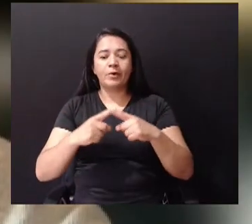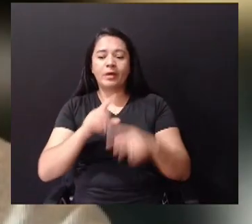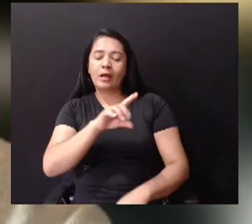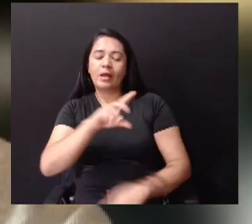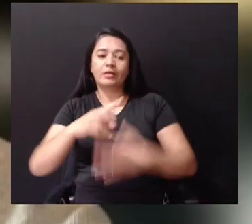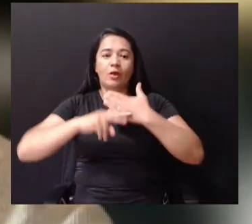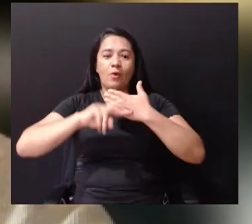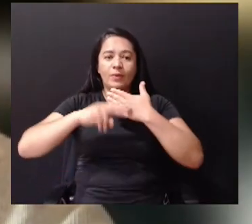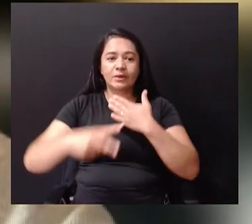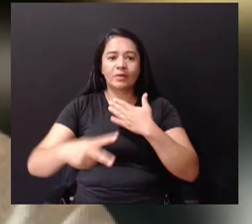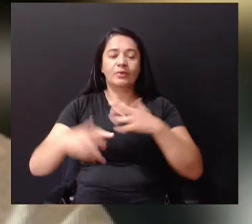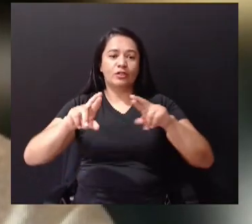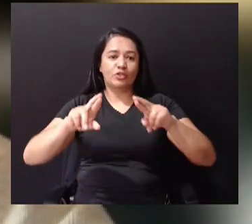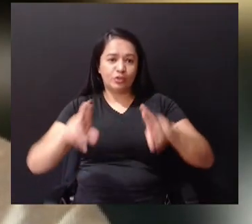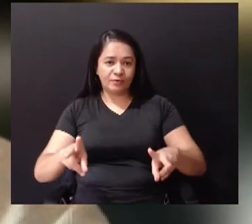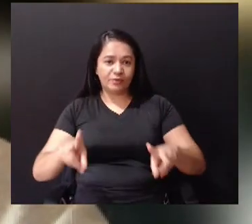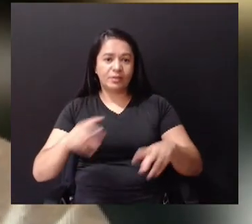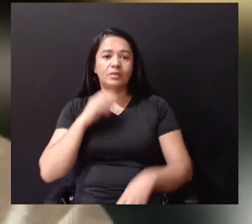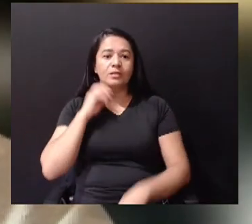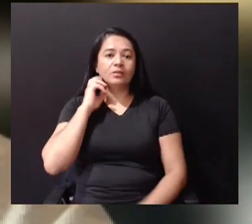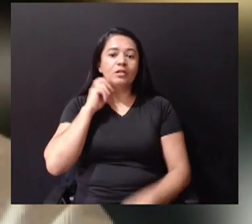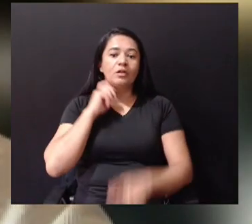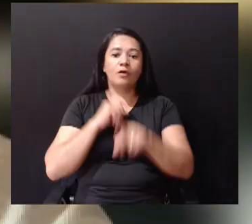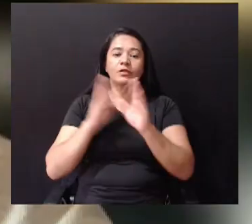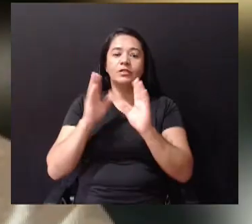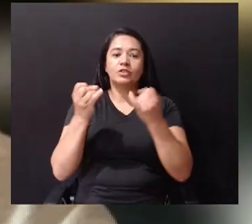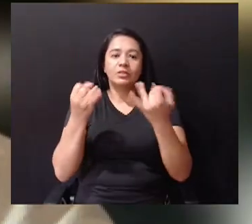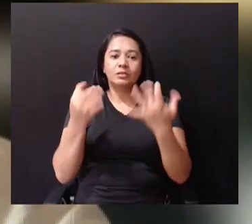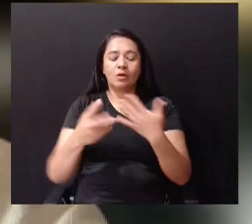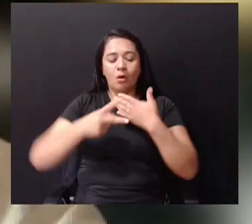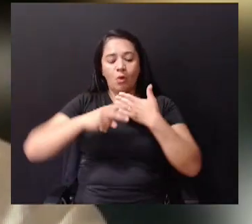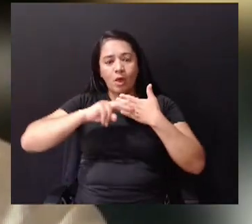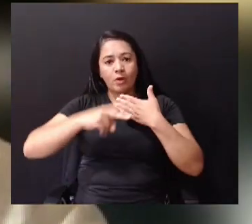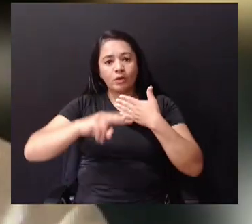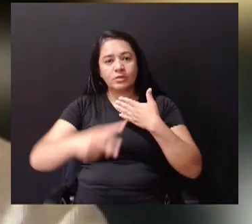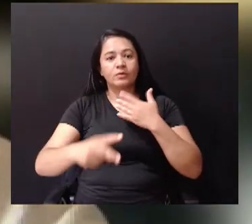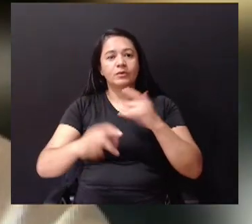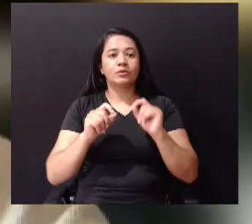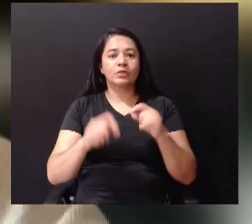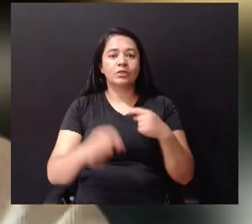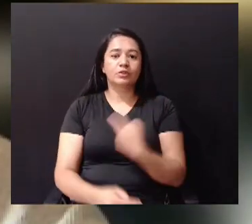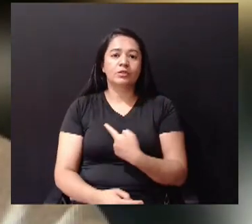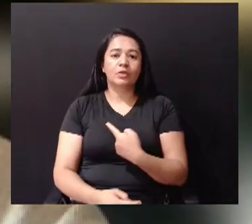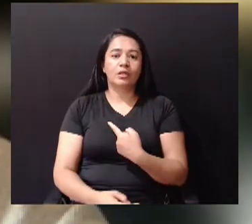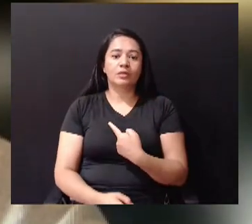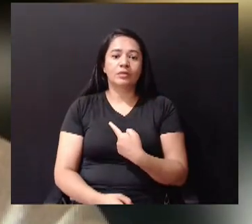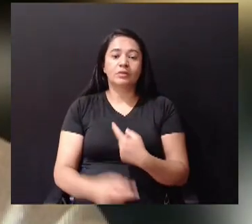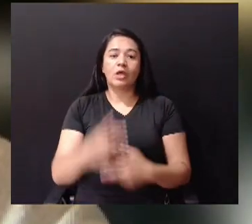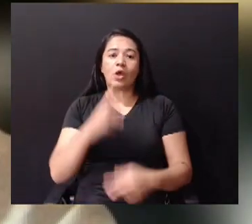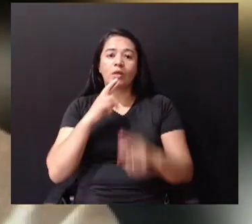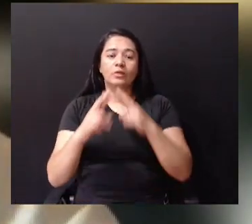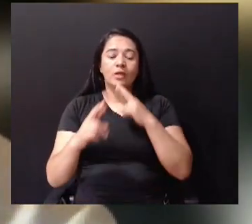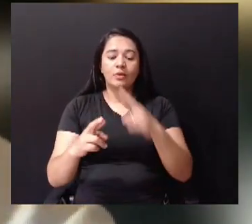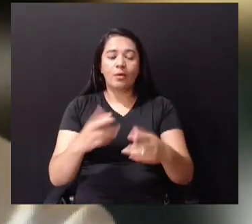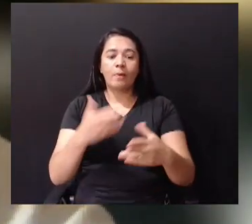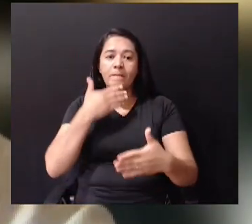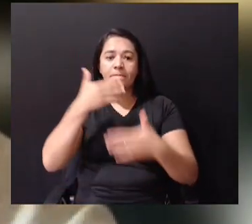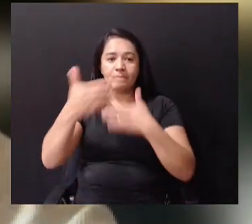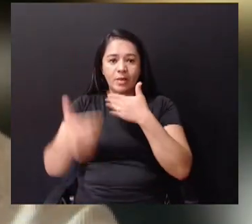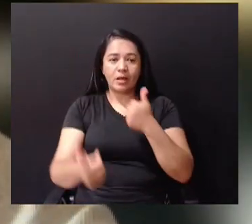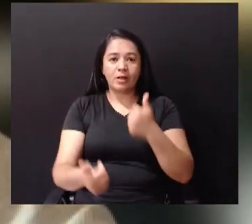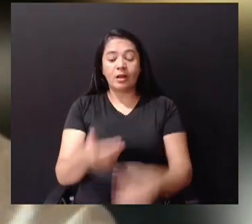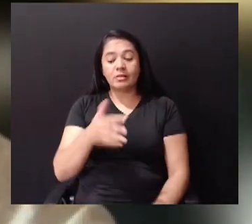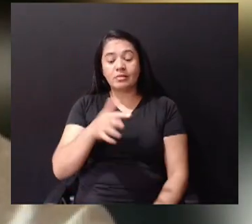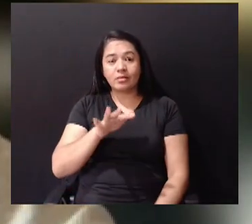isso é, como você bem colocou, a consequência é que a gente vai ter melhores resultados, dependendo do risco. Então, você vai tratar aquele